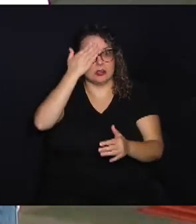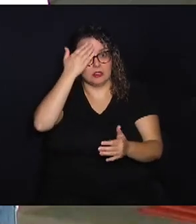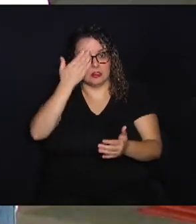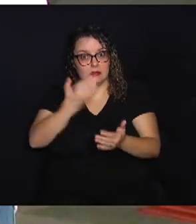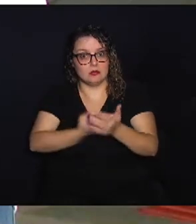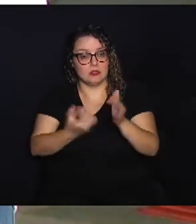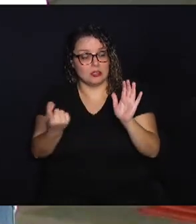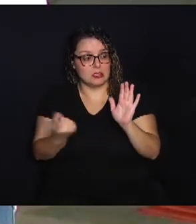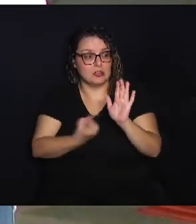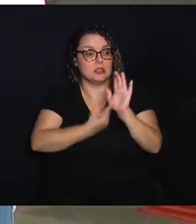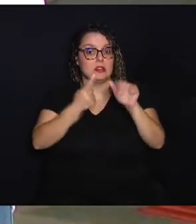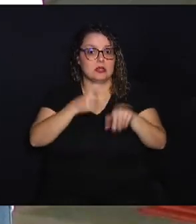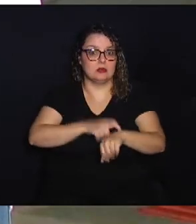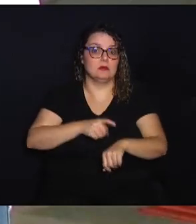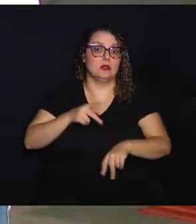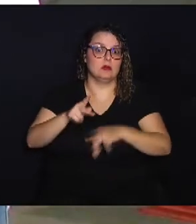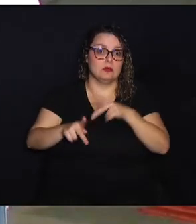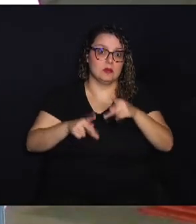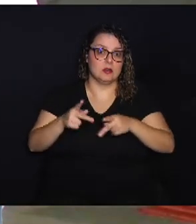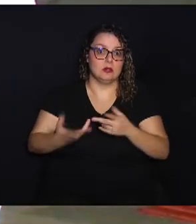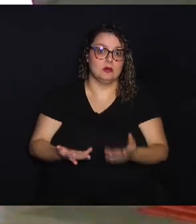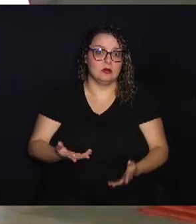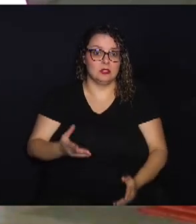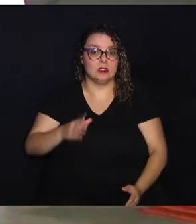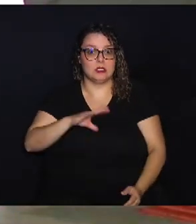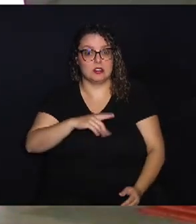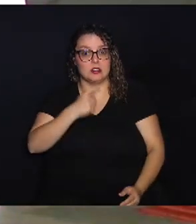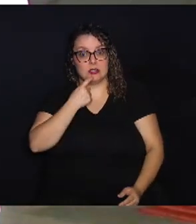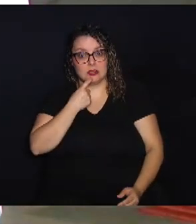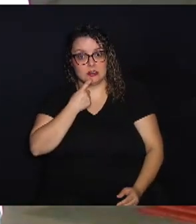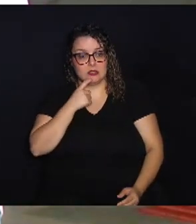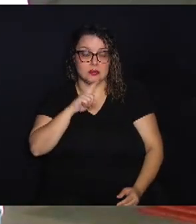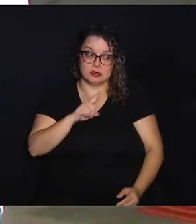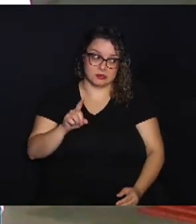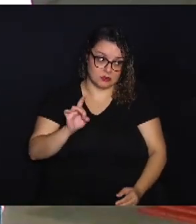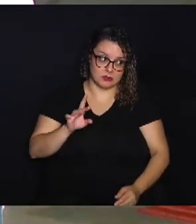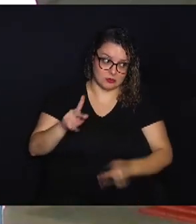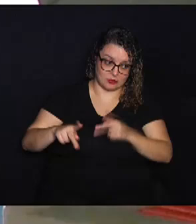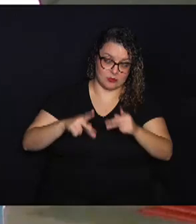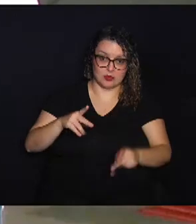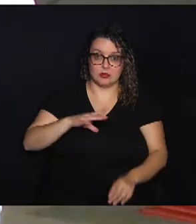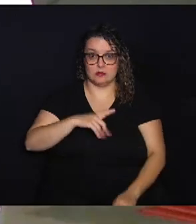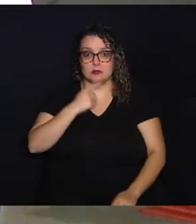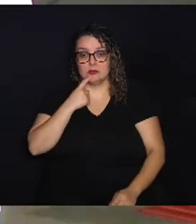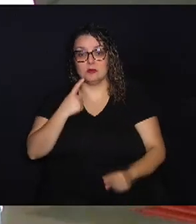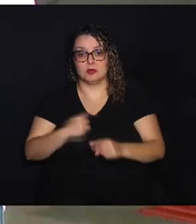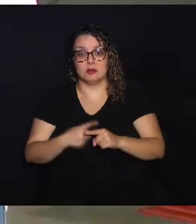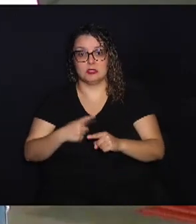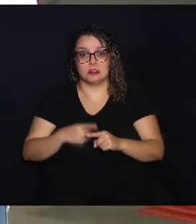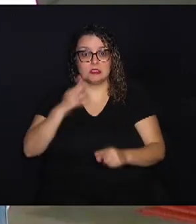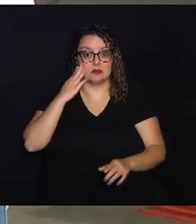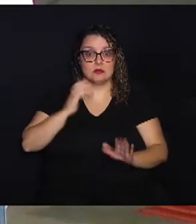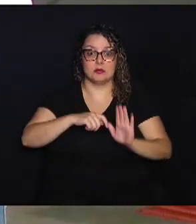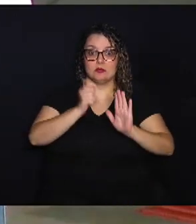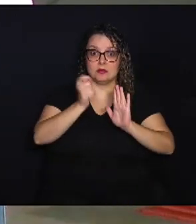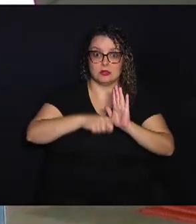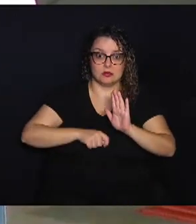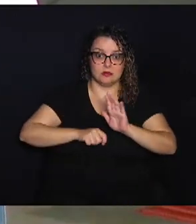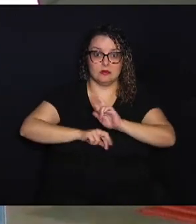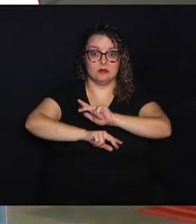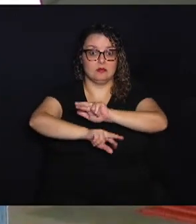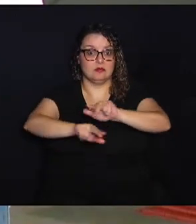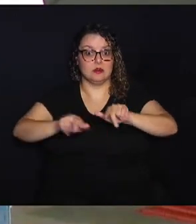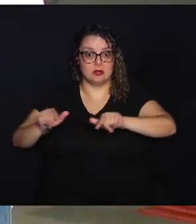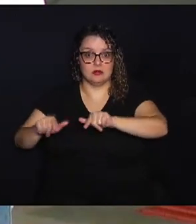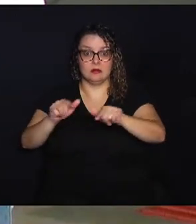naquele momento para a população de Campinas, e não só para a população de Campinas, porque a gente sabe que tem registros que veio gente de todo